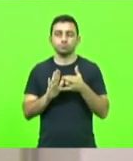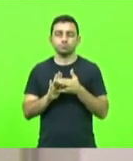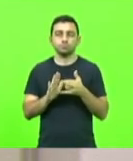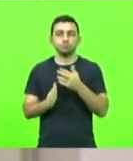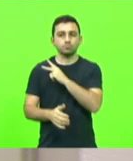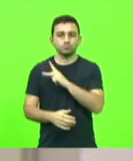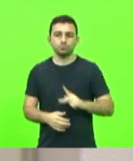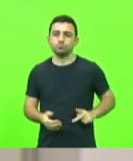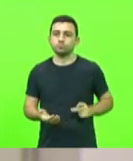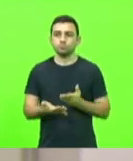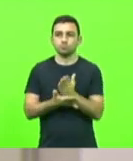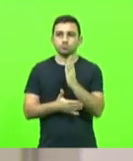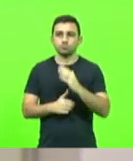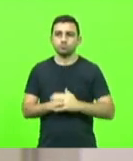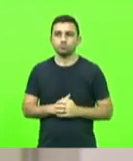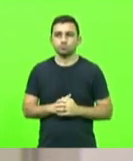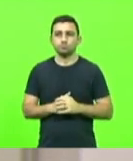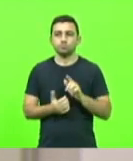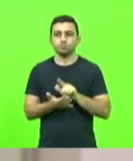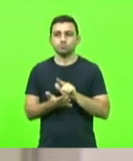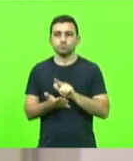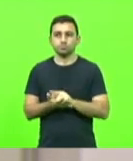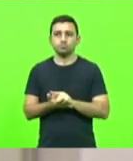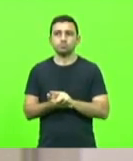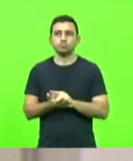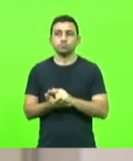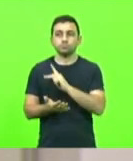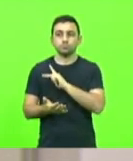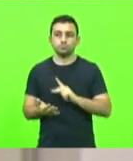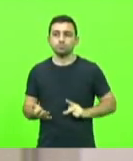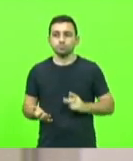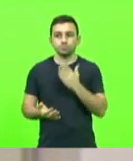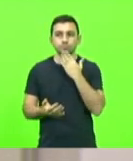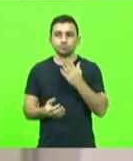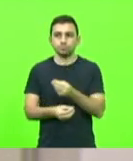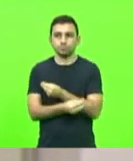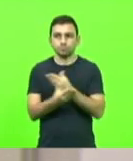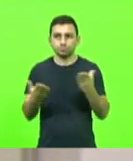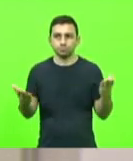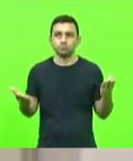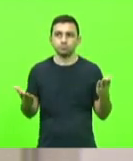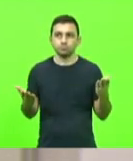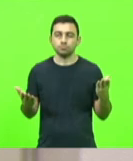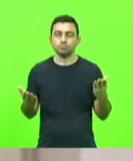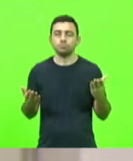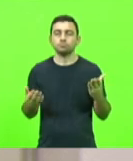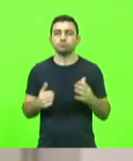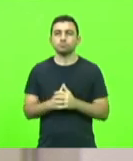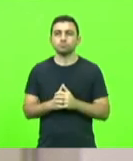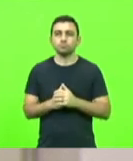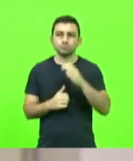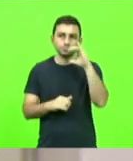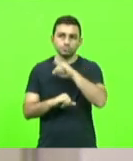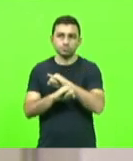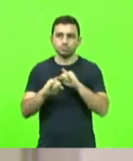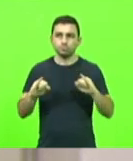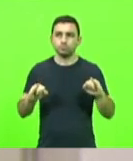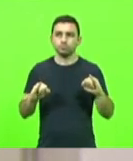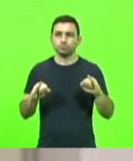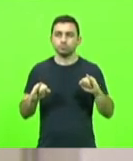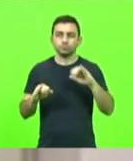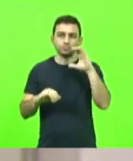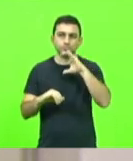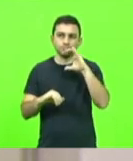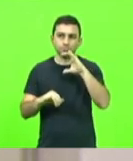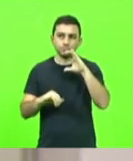por aprovadas. Expediente, o senhor presidente solicitou que se procedesse à distribuição. Breves comunicações, fizeram